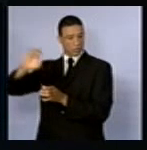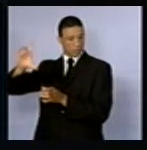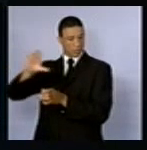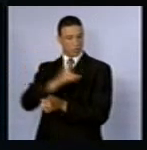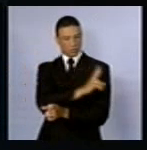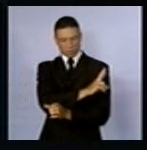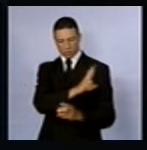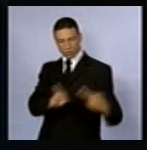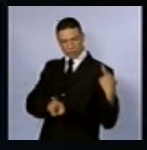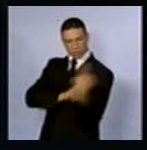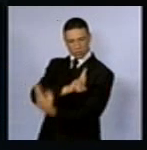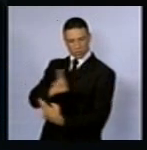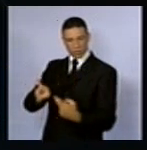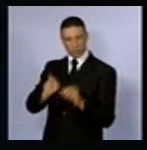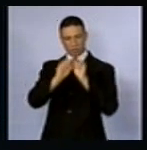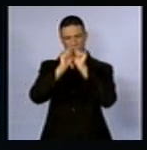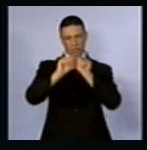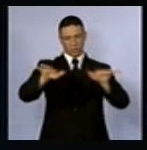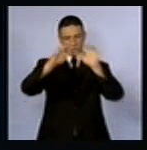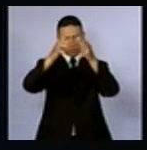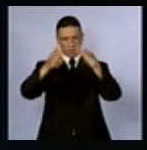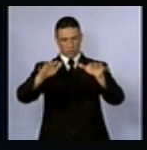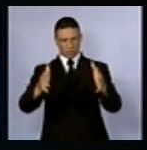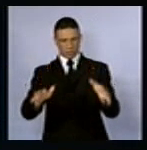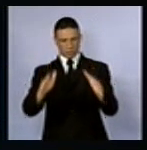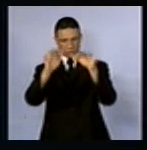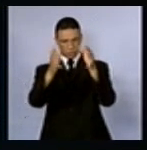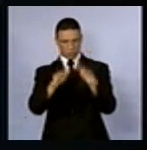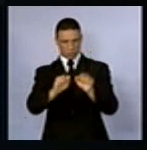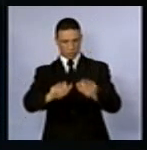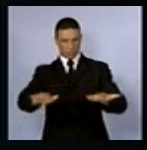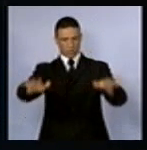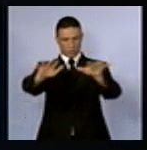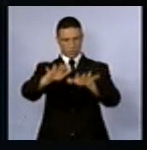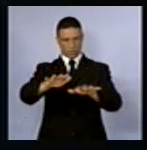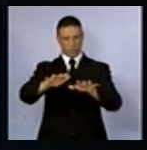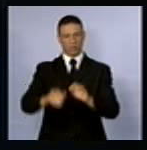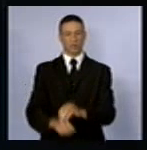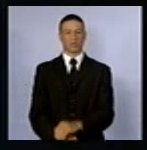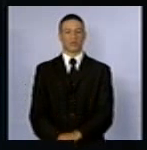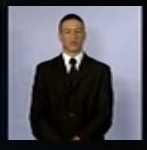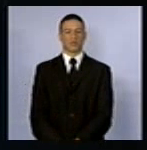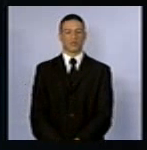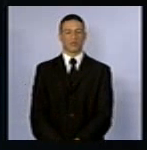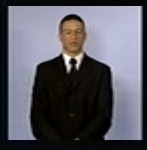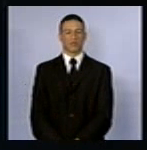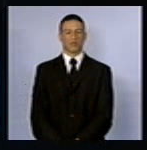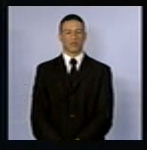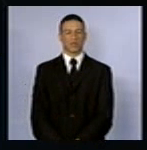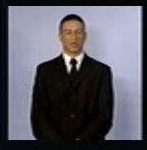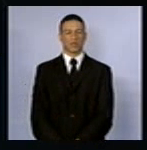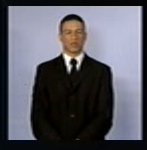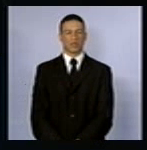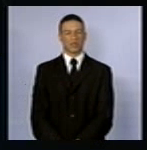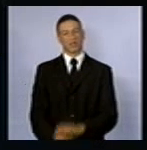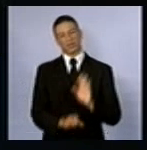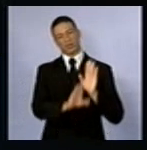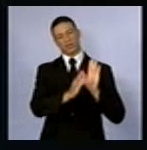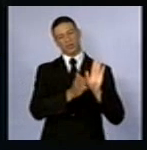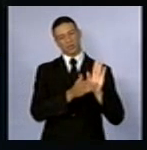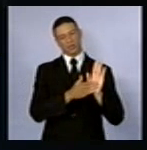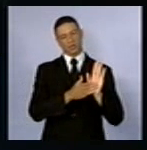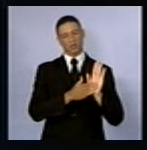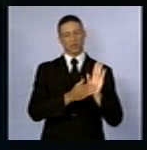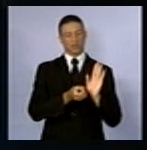das medições dos Campos eh magnéticos eh essa essa resolução